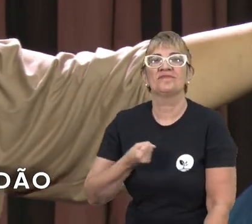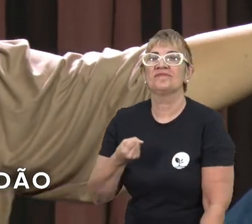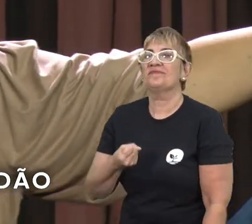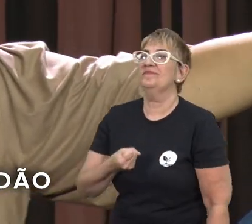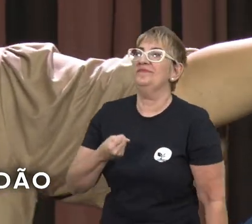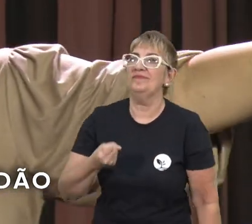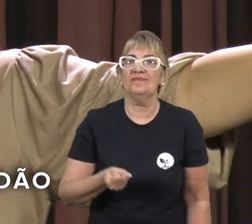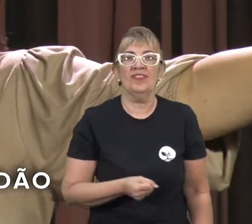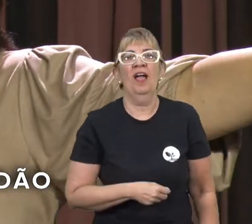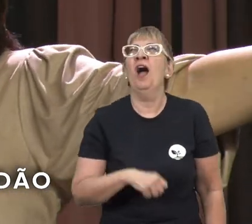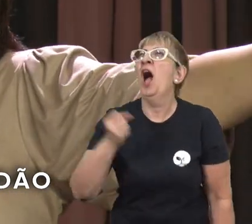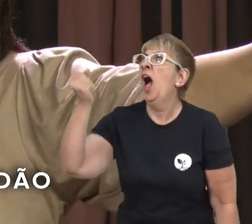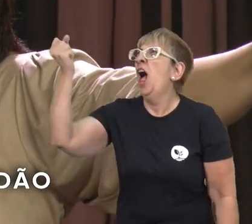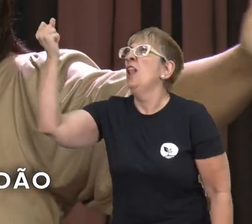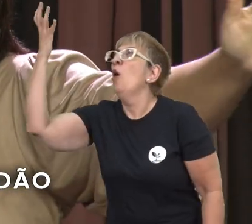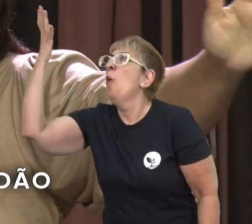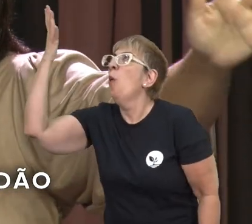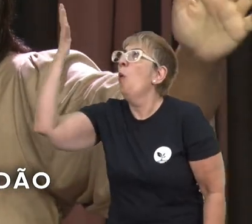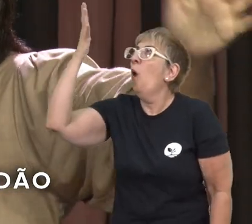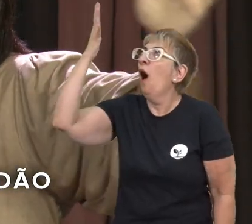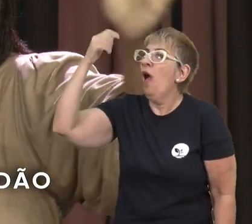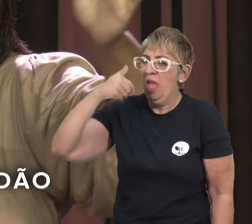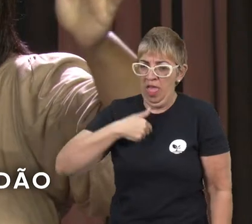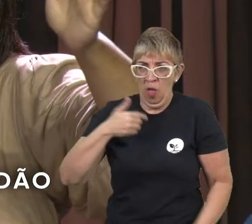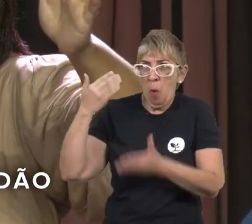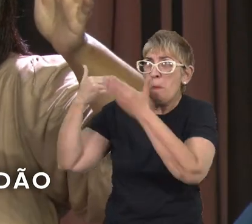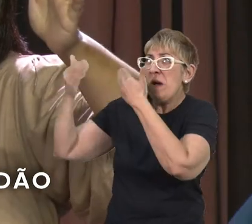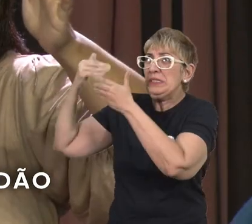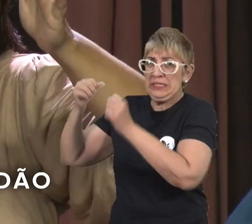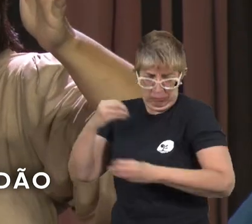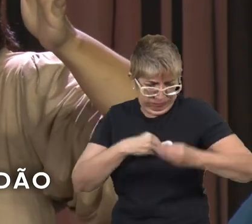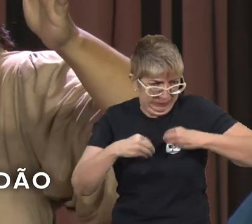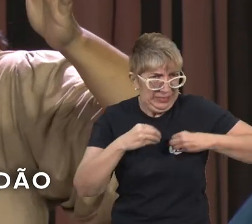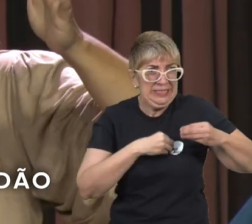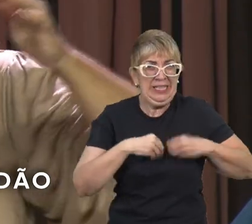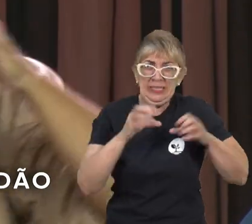salvação, Jesus que me alcançou.